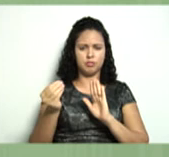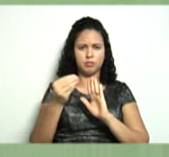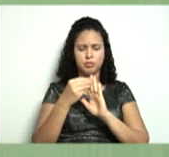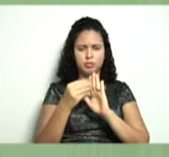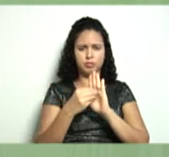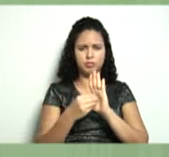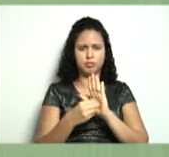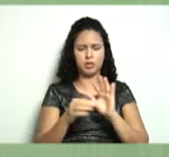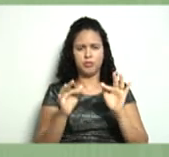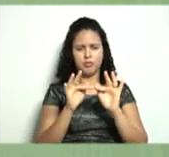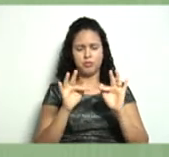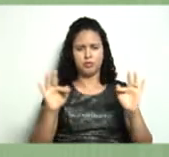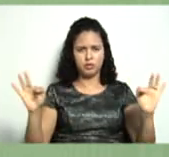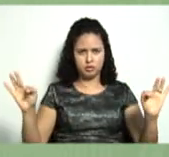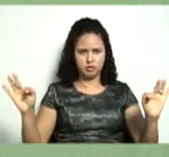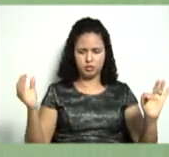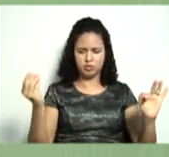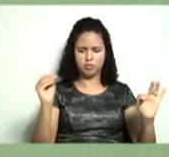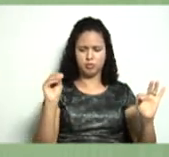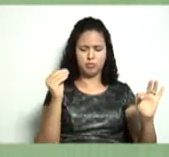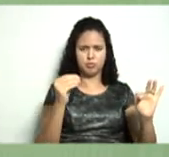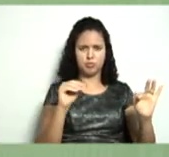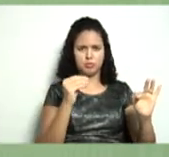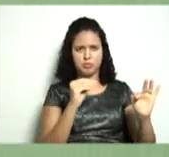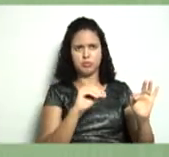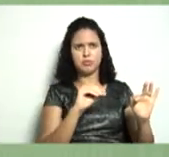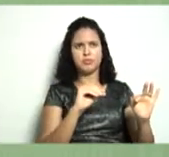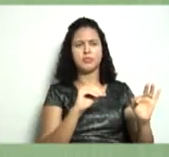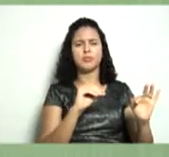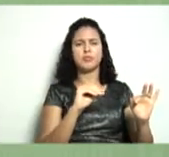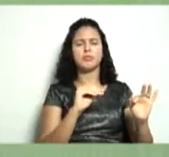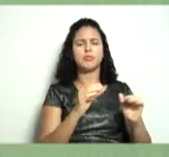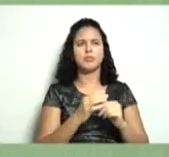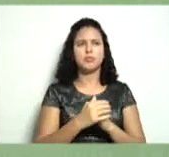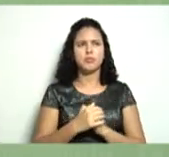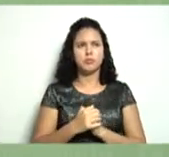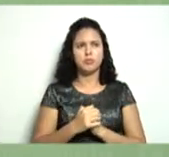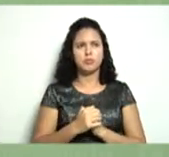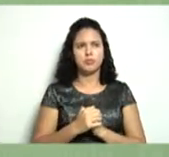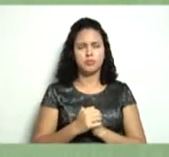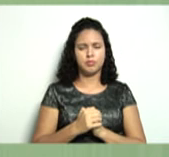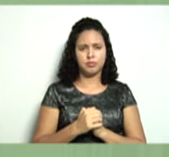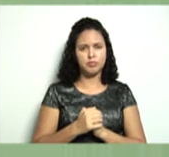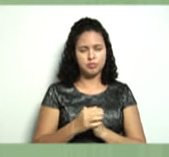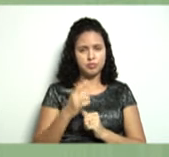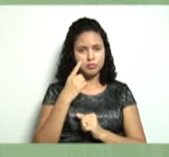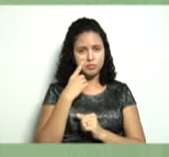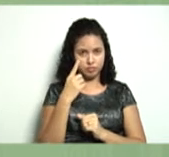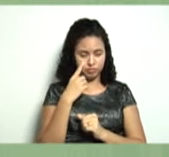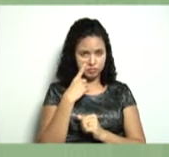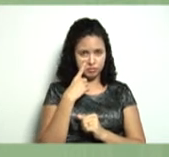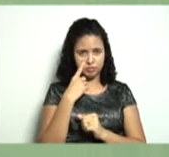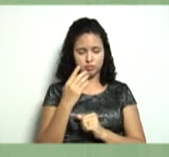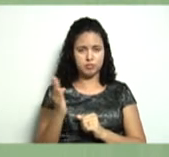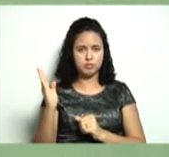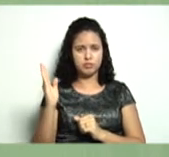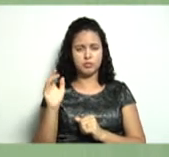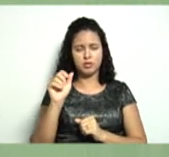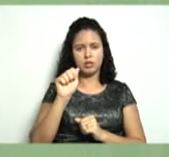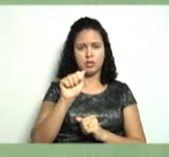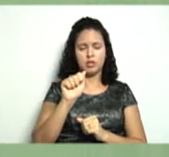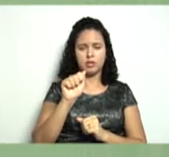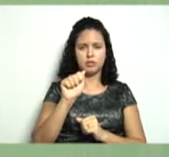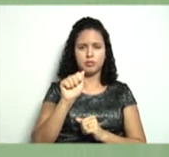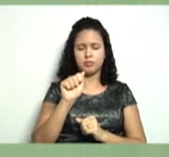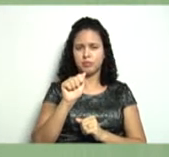uma frase. Era para completar algumas frases. Vamos lá às respostas? A letra A